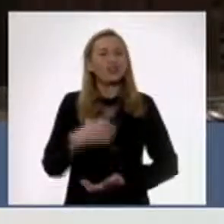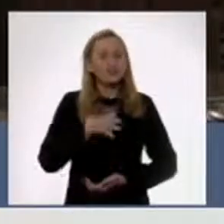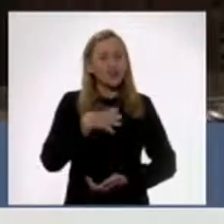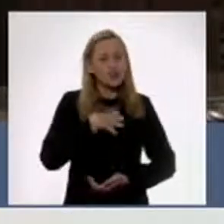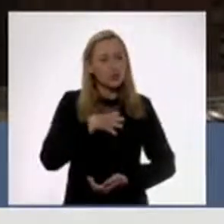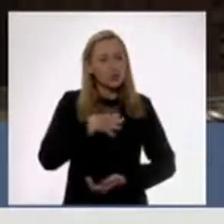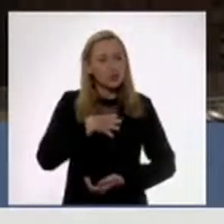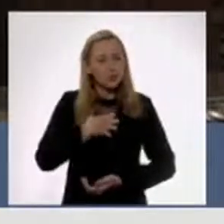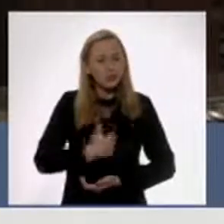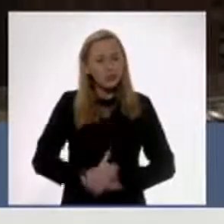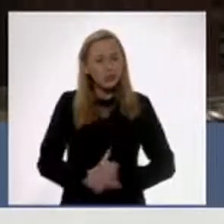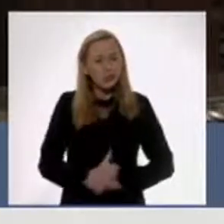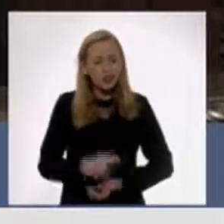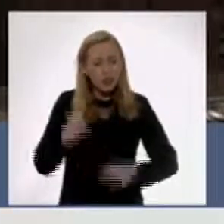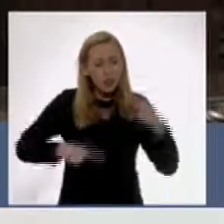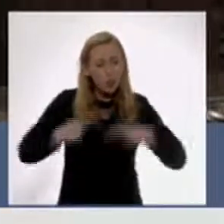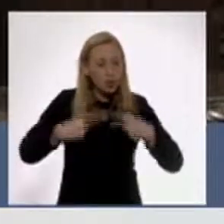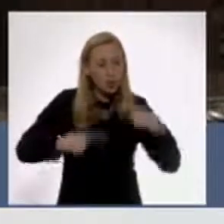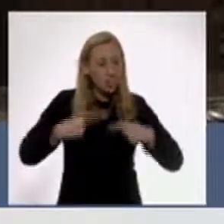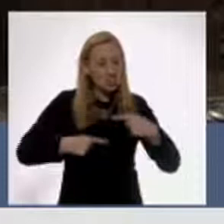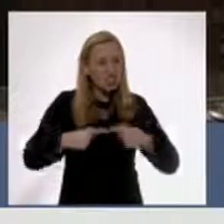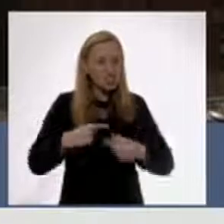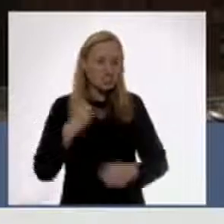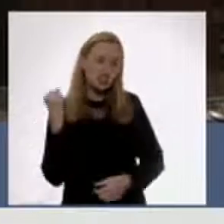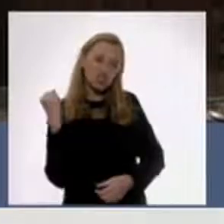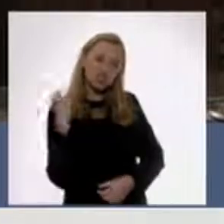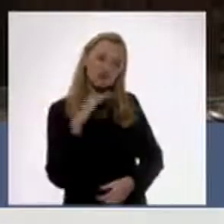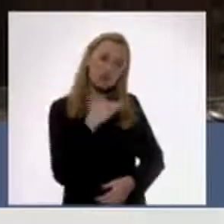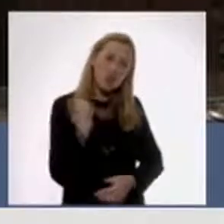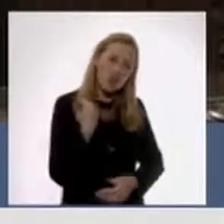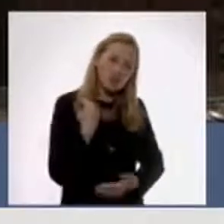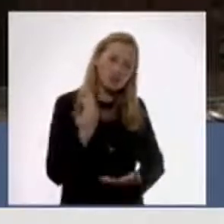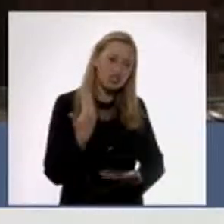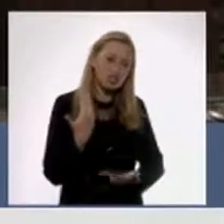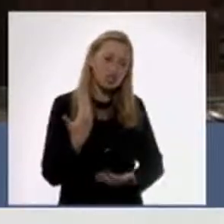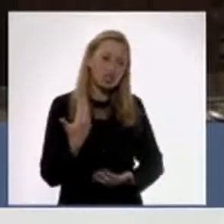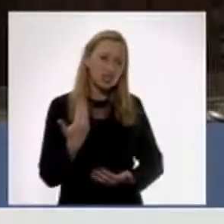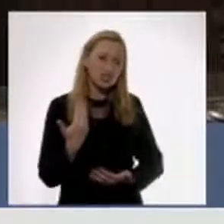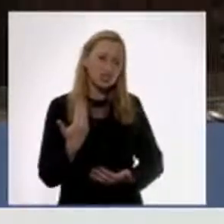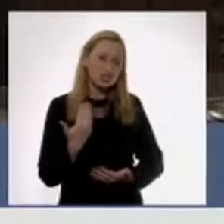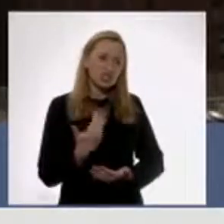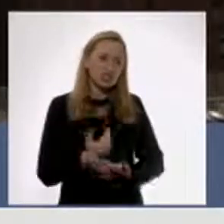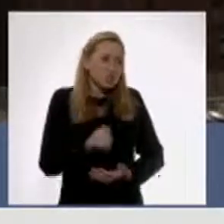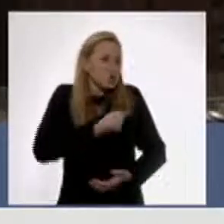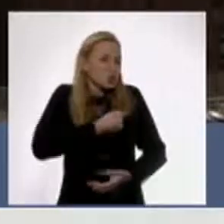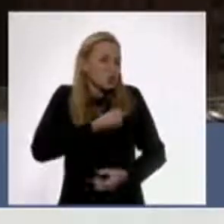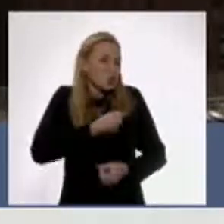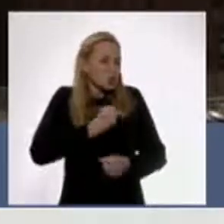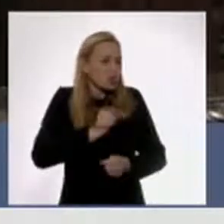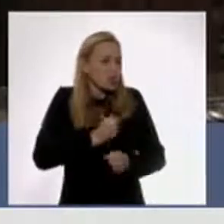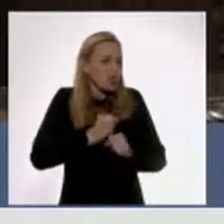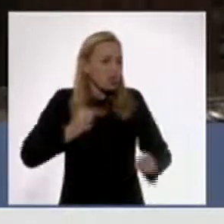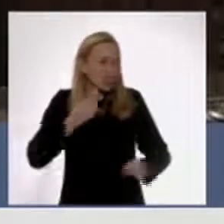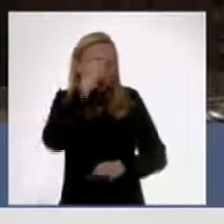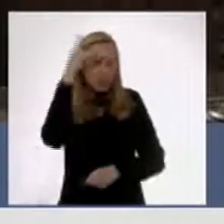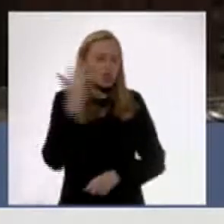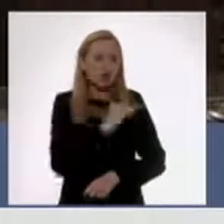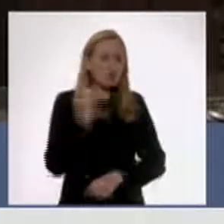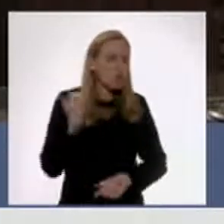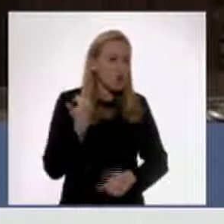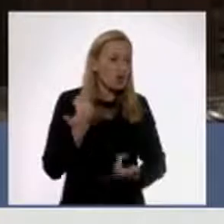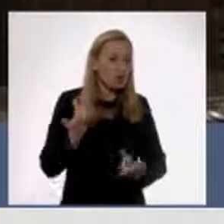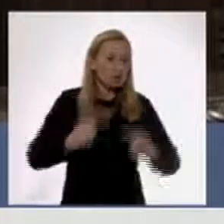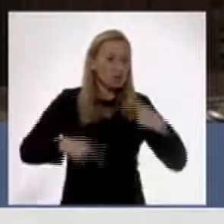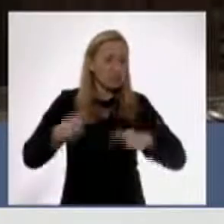sentido, essa política de assassinatos sistemáticos, com índices de massacre, tons de